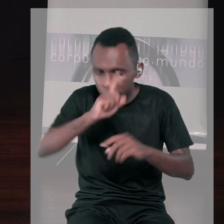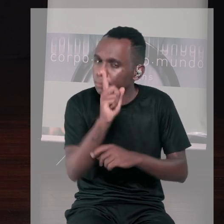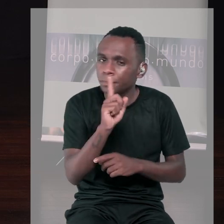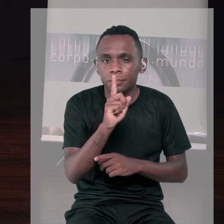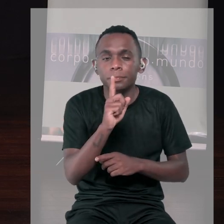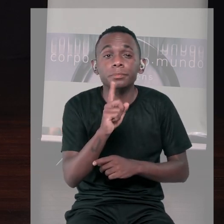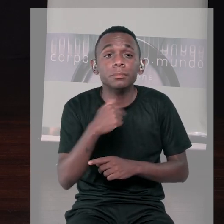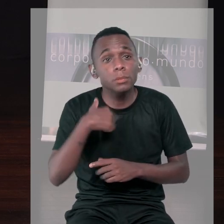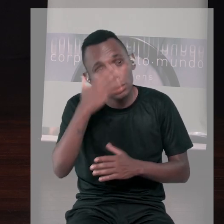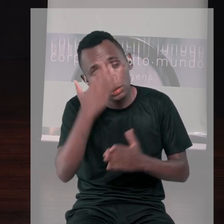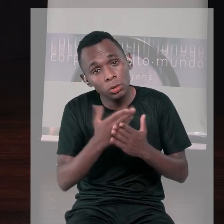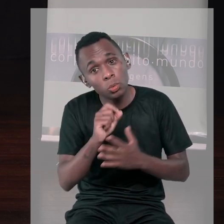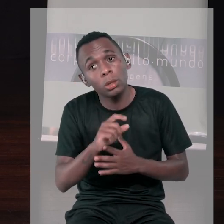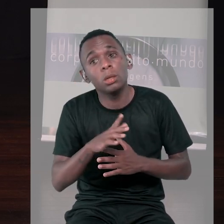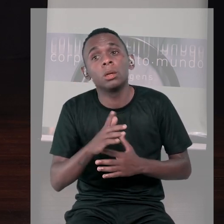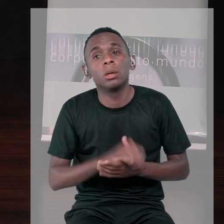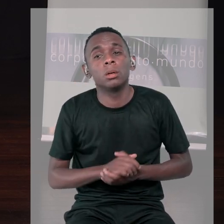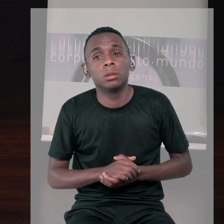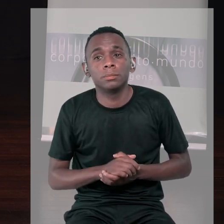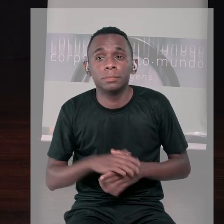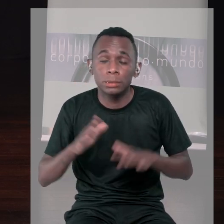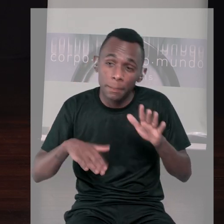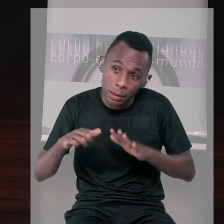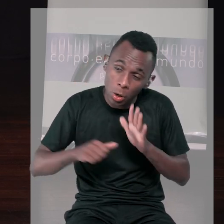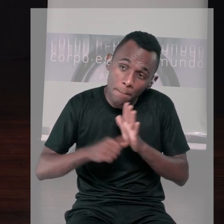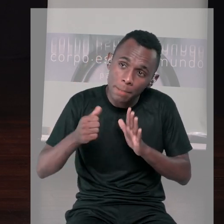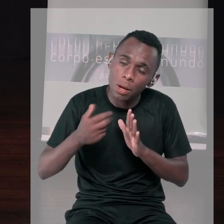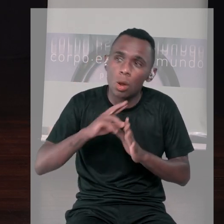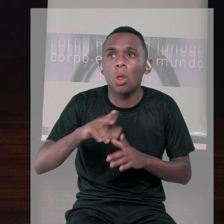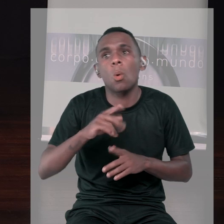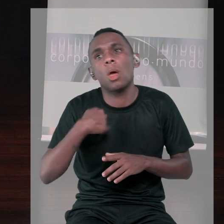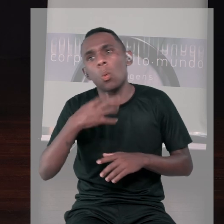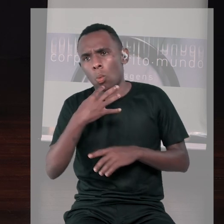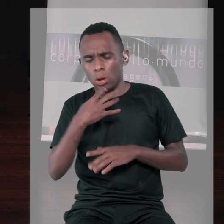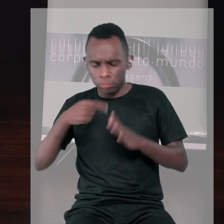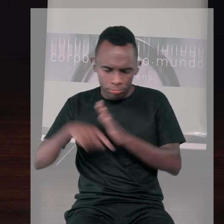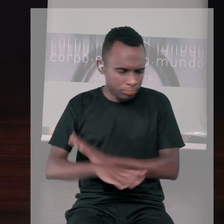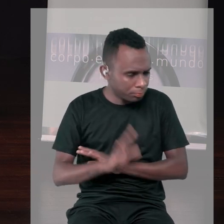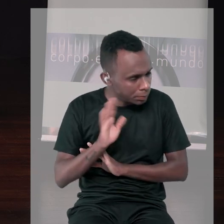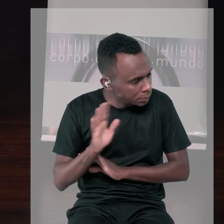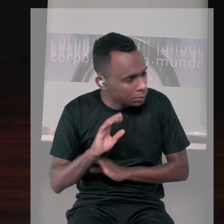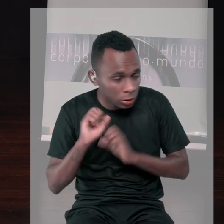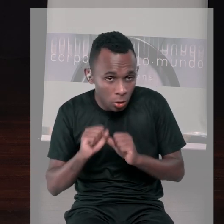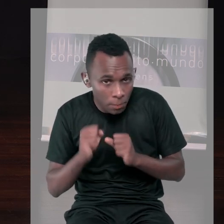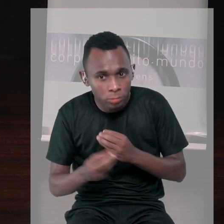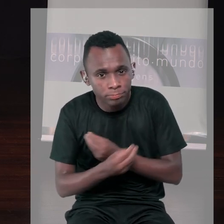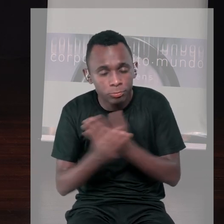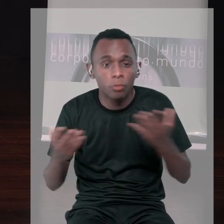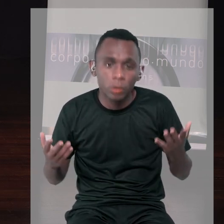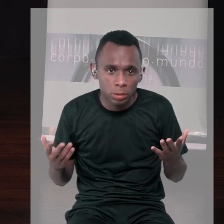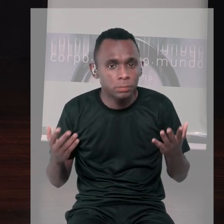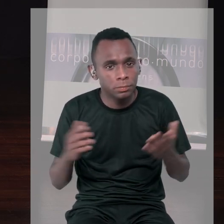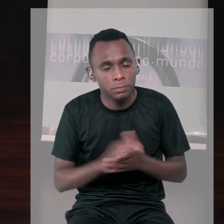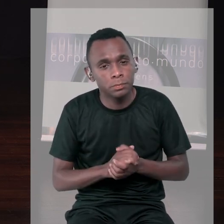talvez porque, primeiro, não é algo que eu conheça e que eu pudesse oferecer, né, algo um pouco mais